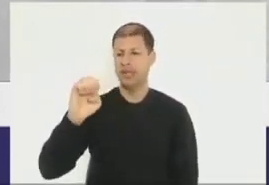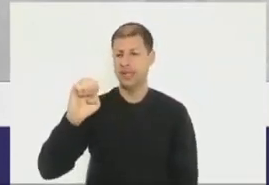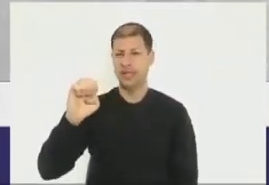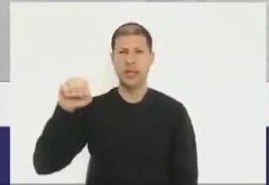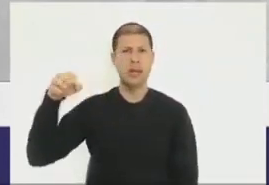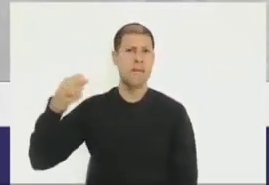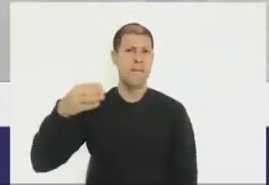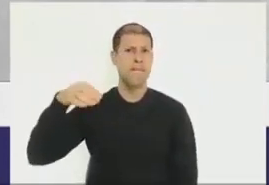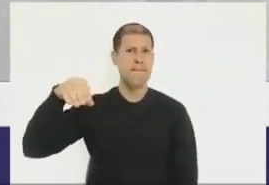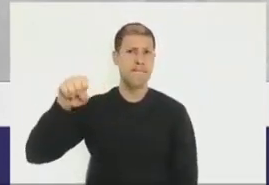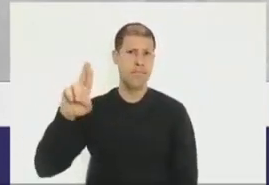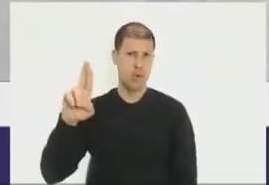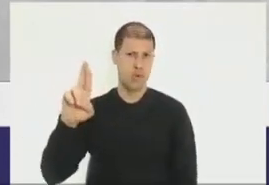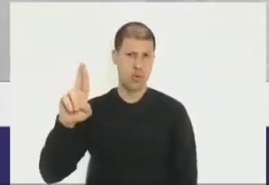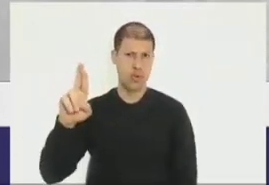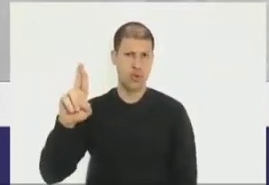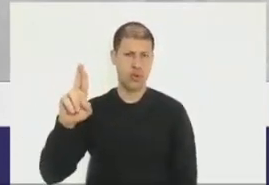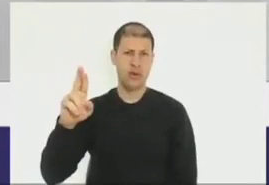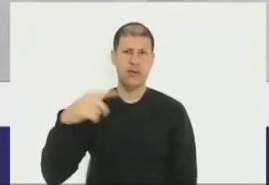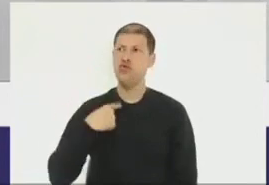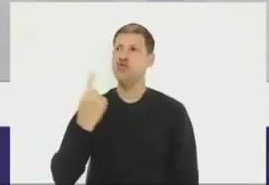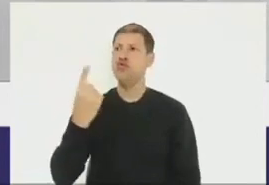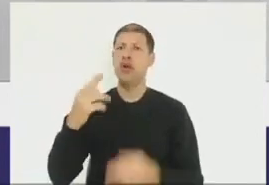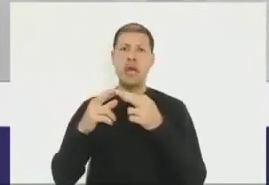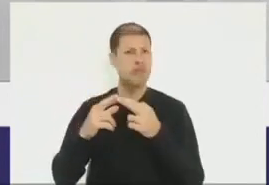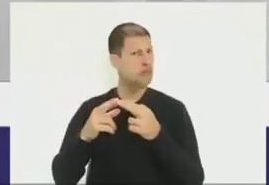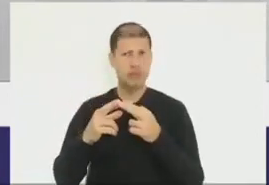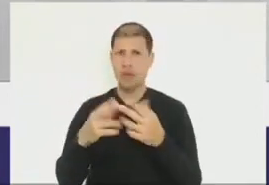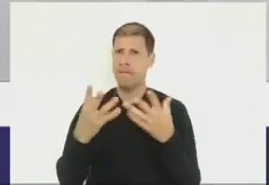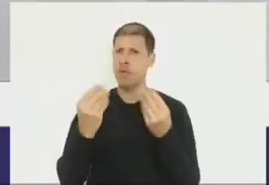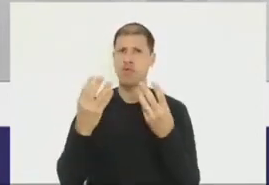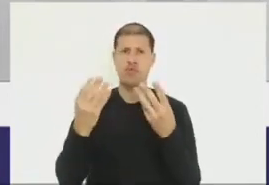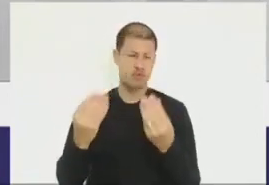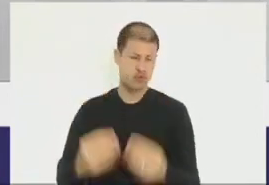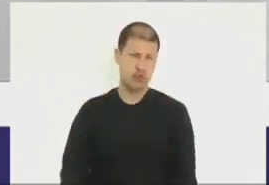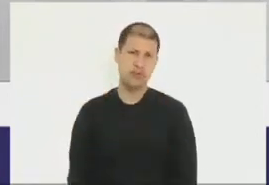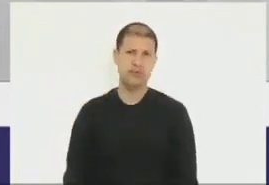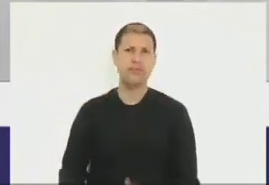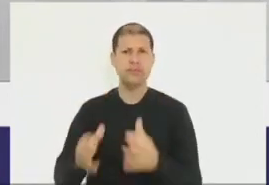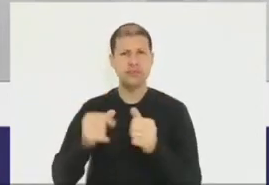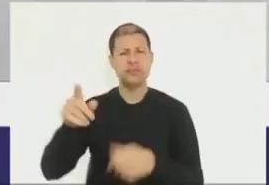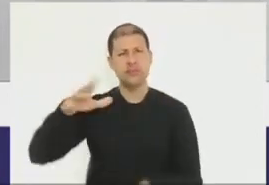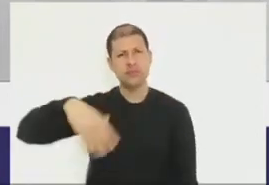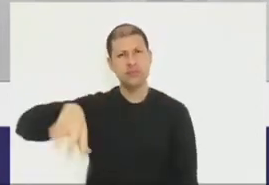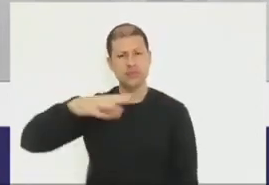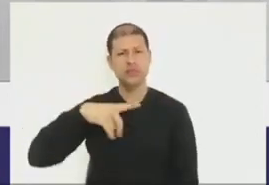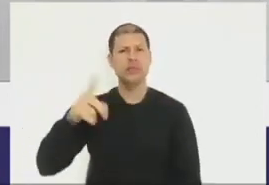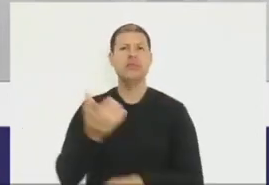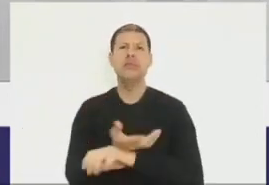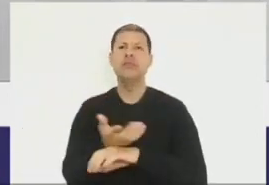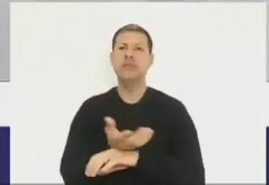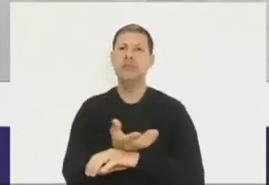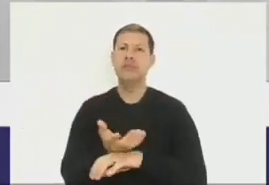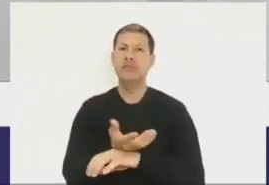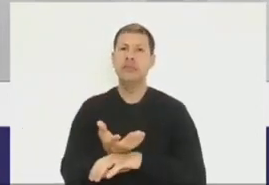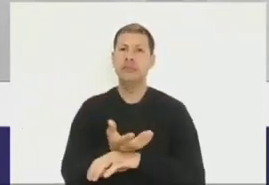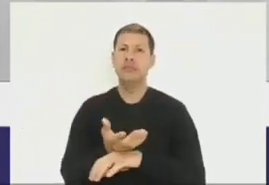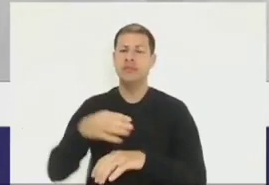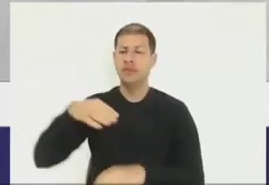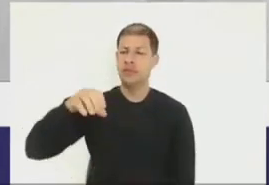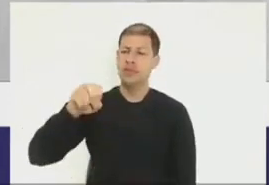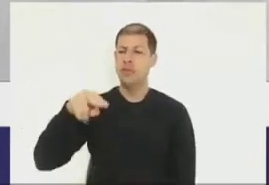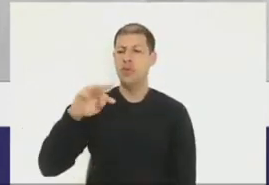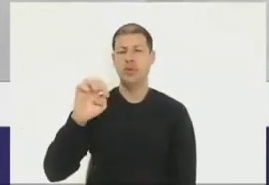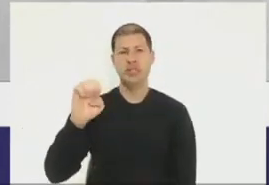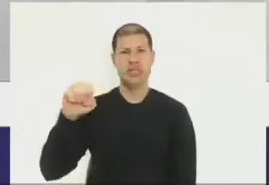requerimento, não é um, fiz vários também, pedindo ali na rotatória, na praça do Monte Mor,